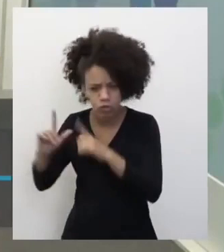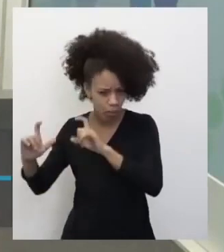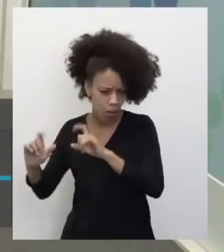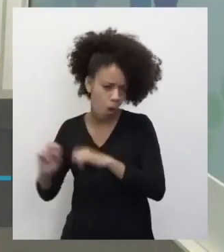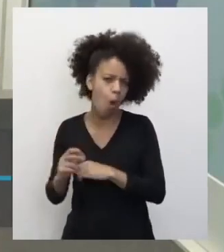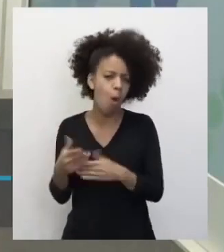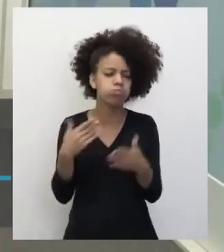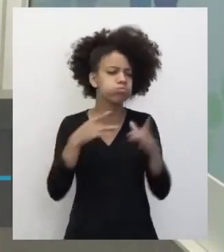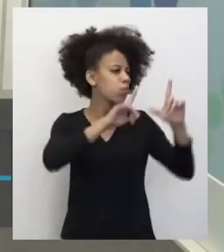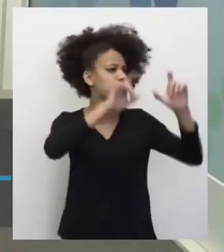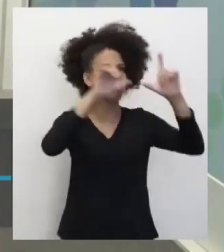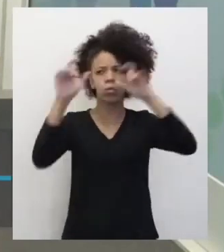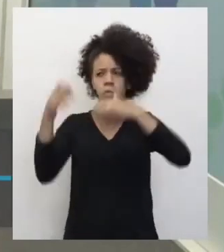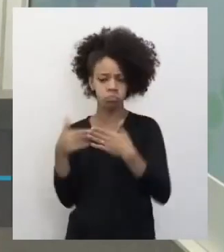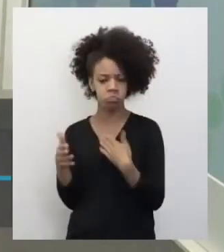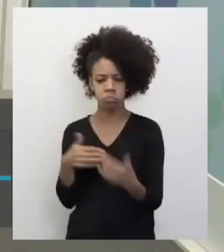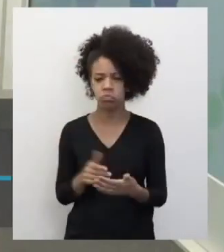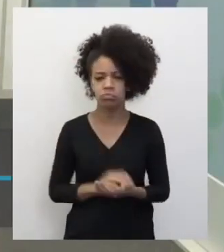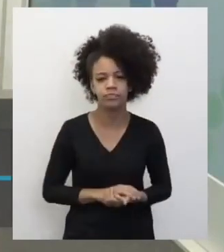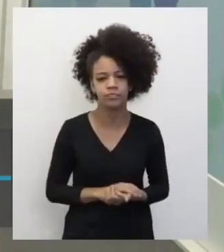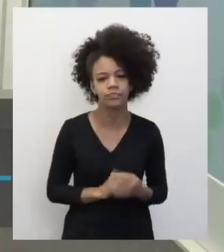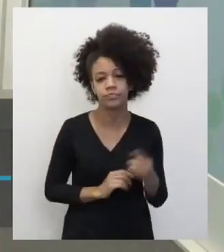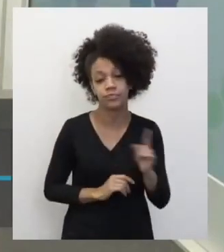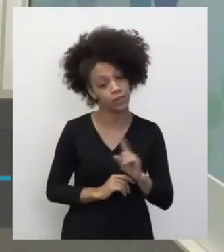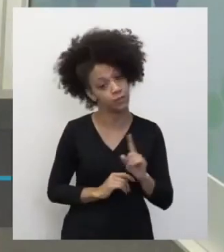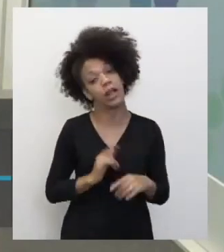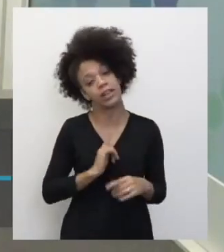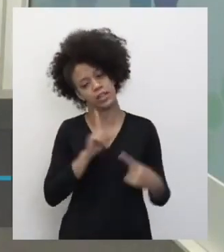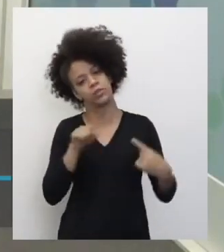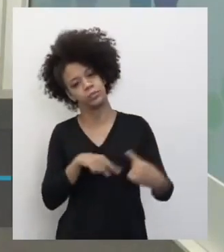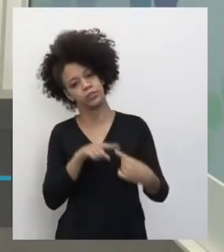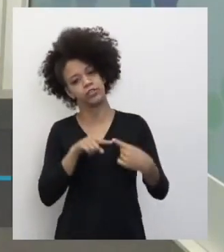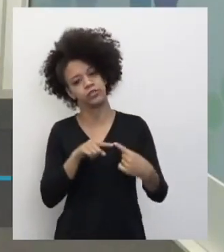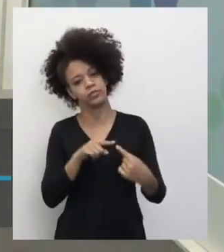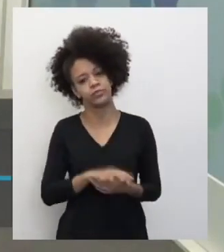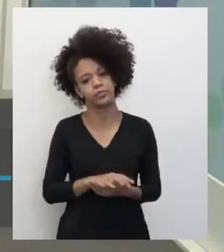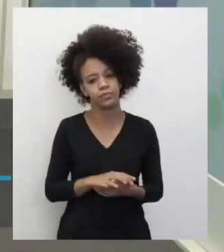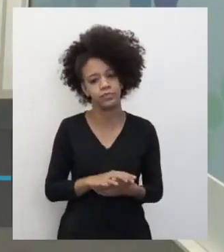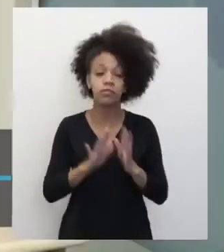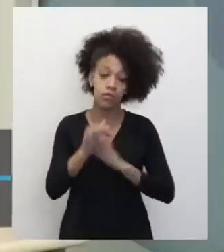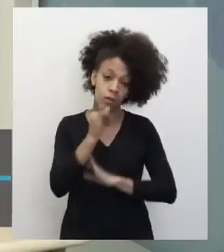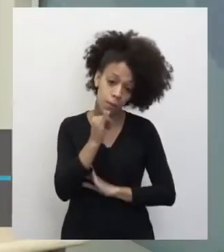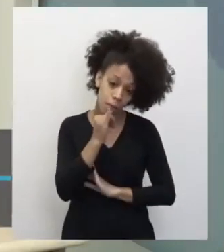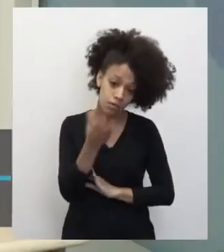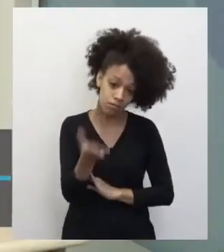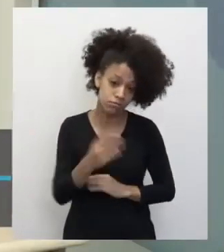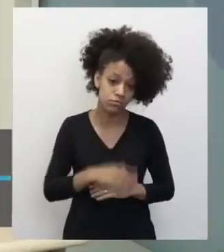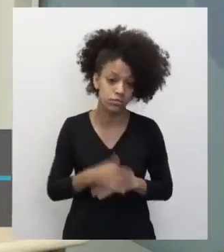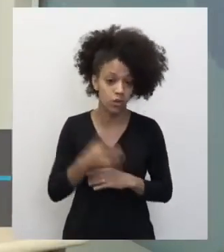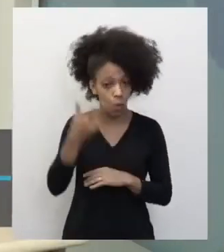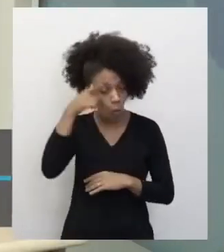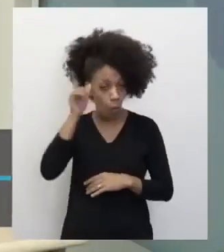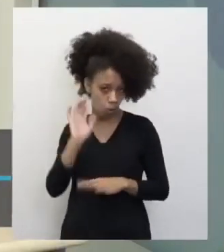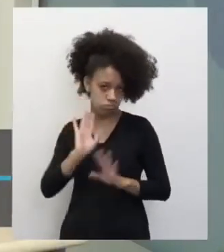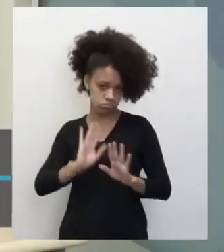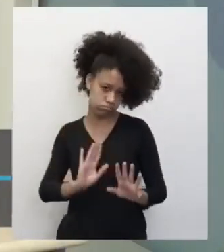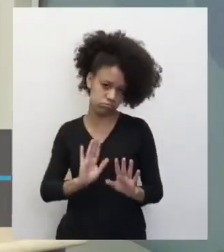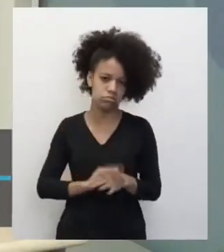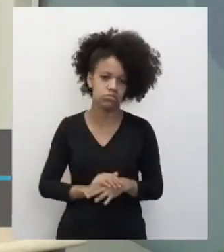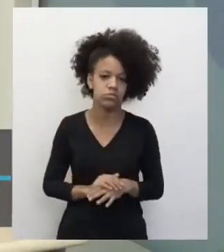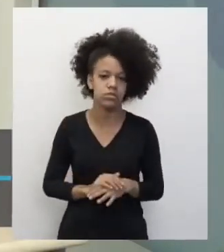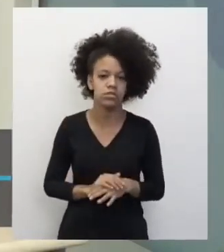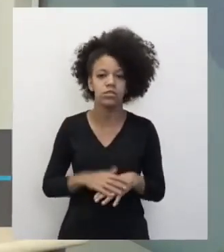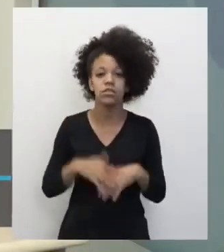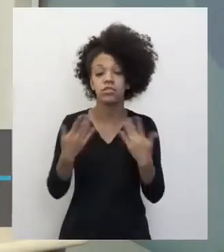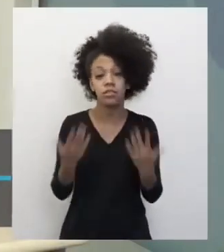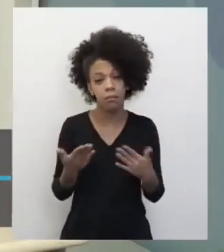você fotografa do nada? Não, tem objetivo. Vou citar um exemplo de ontem, assim, uma coisa que